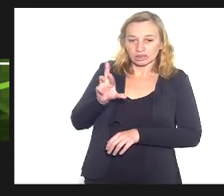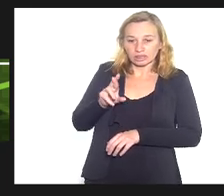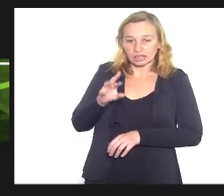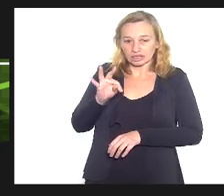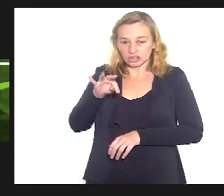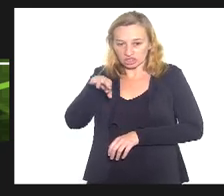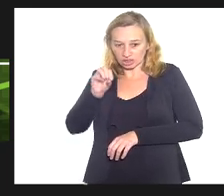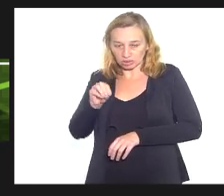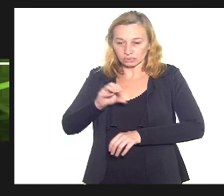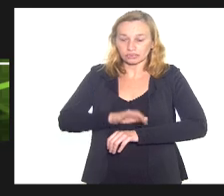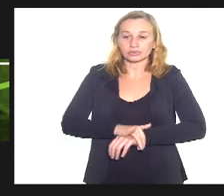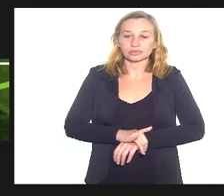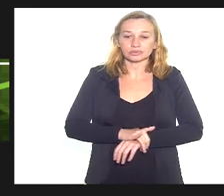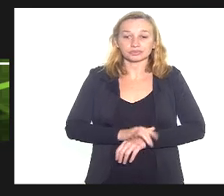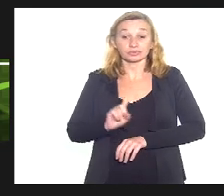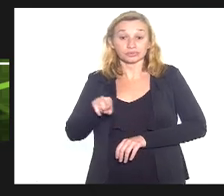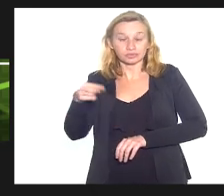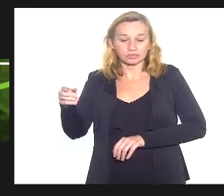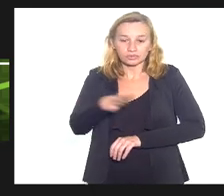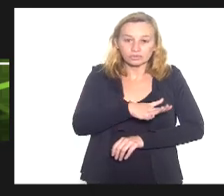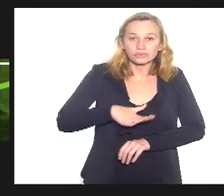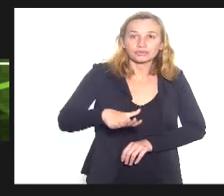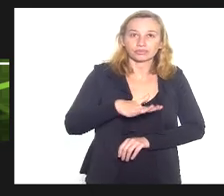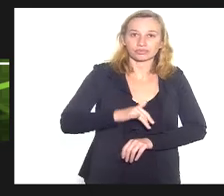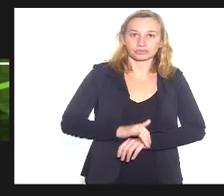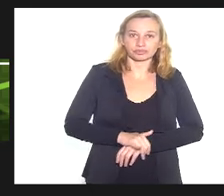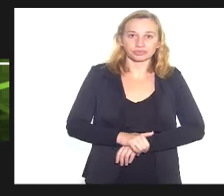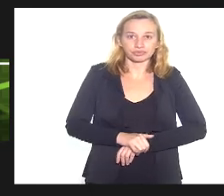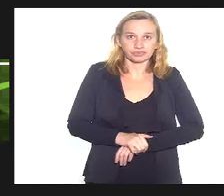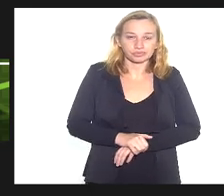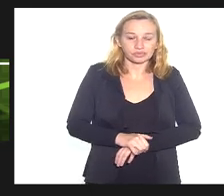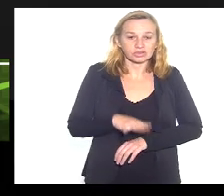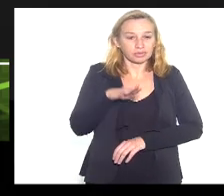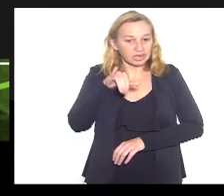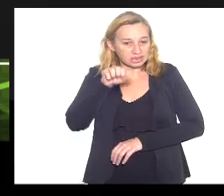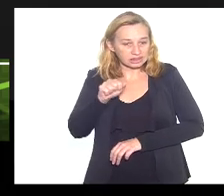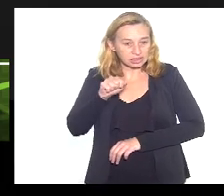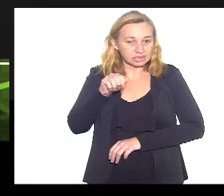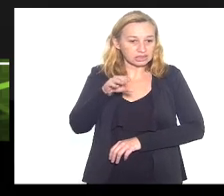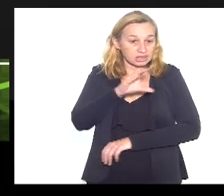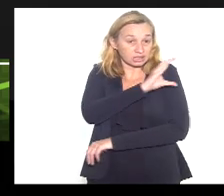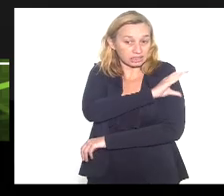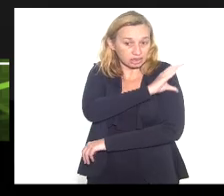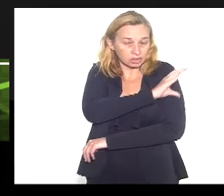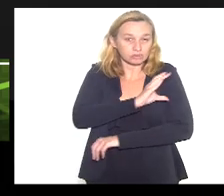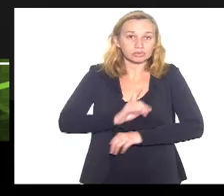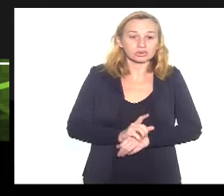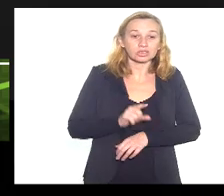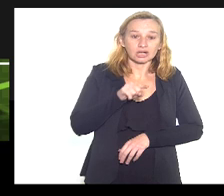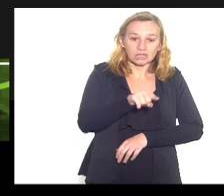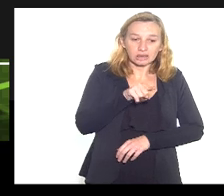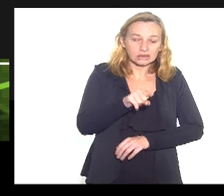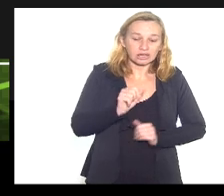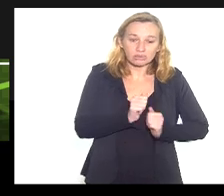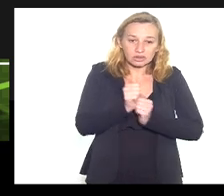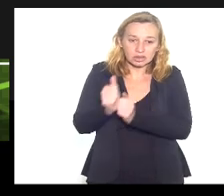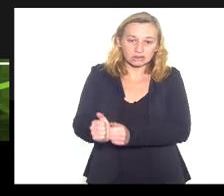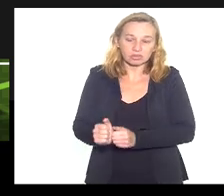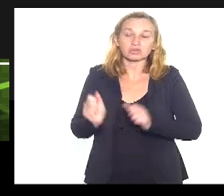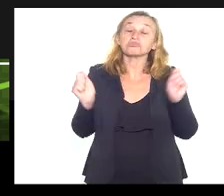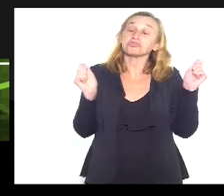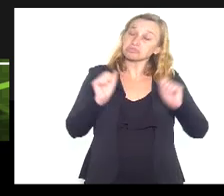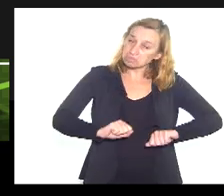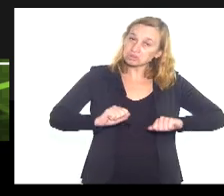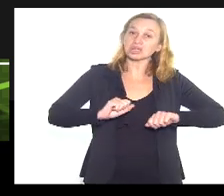que em outros campos da bacia de Campos, esses procedimentos